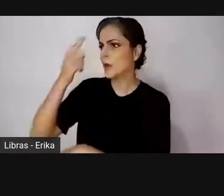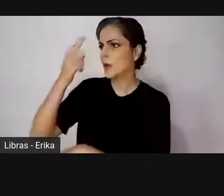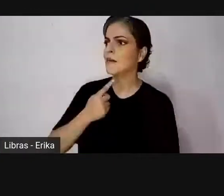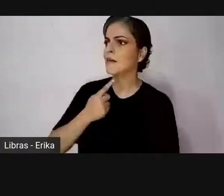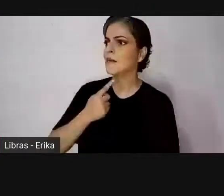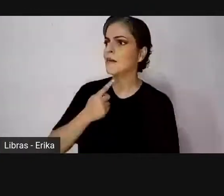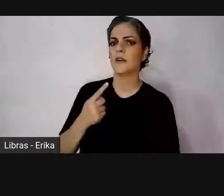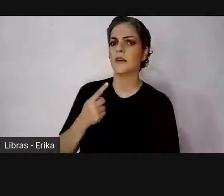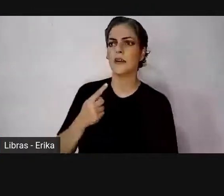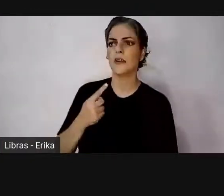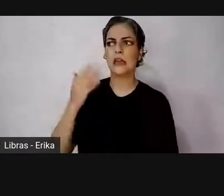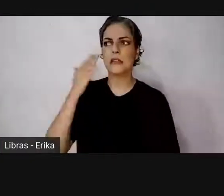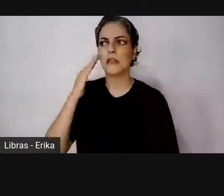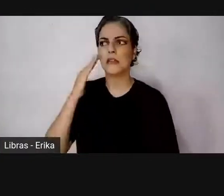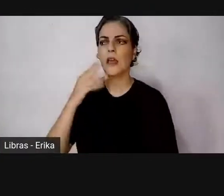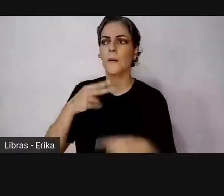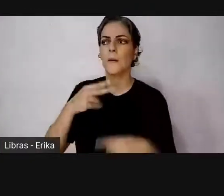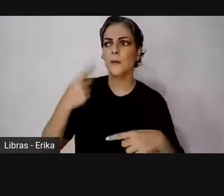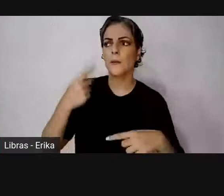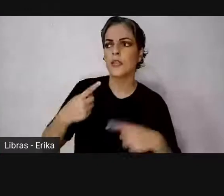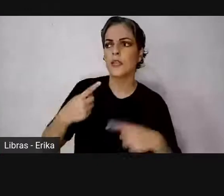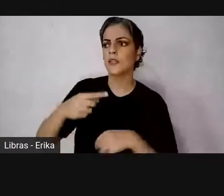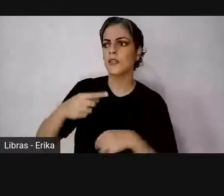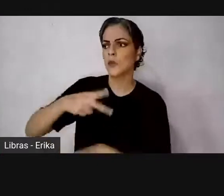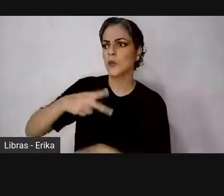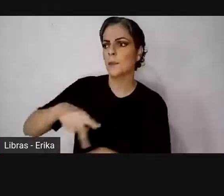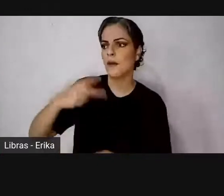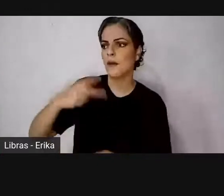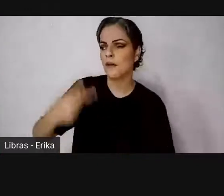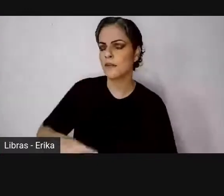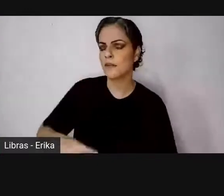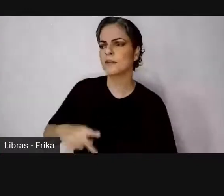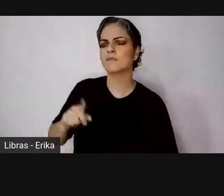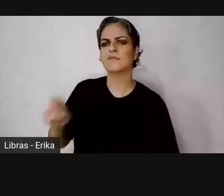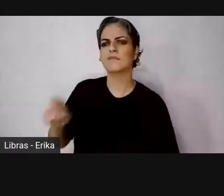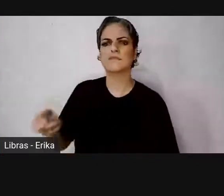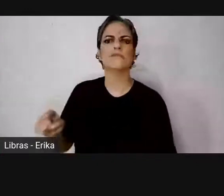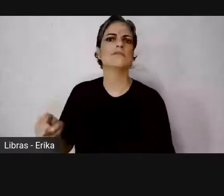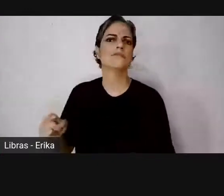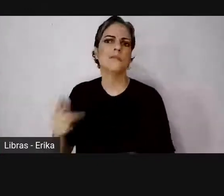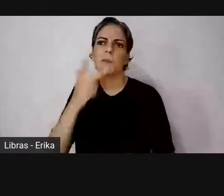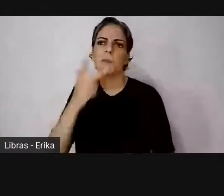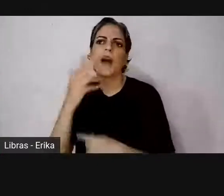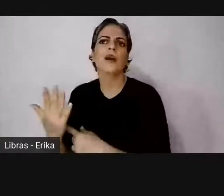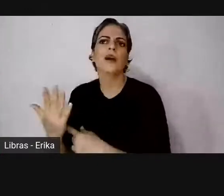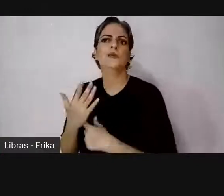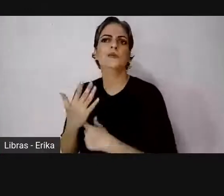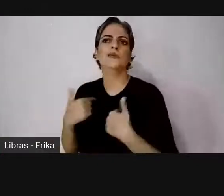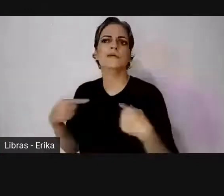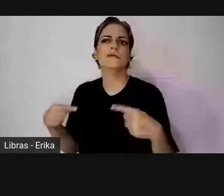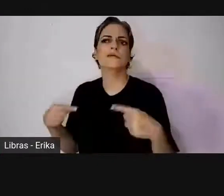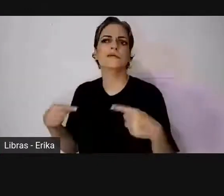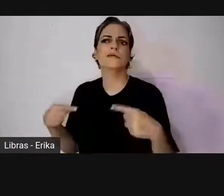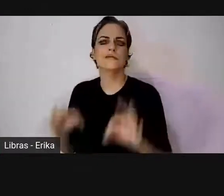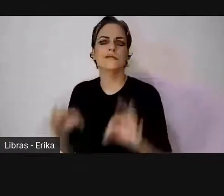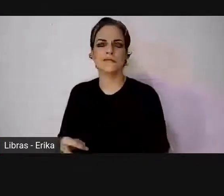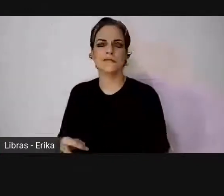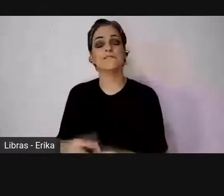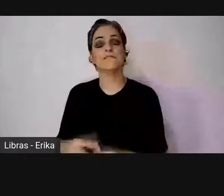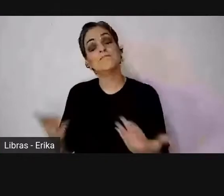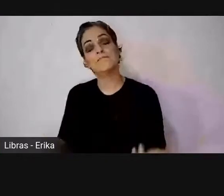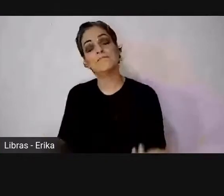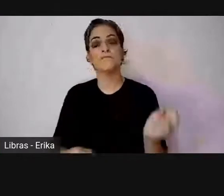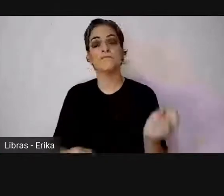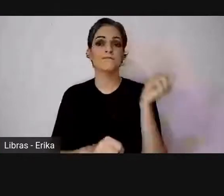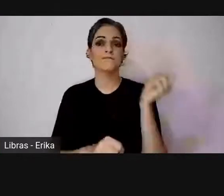entender a política do país, tudo isso ajudou. E aí eu entrei no Banco Mundial. E